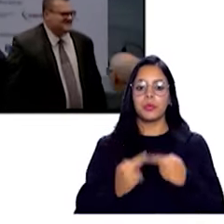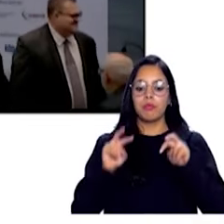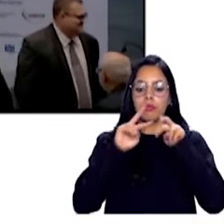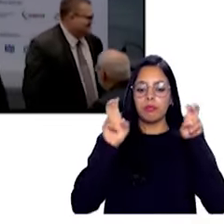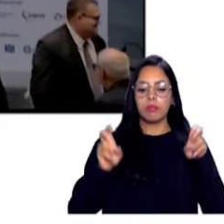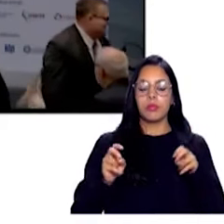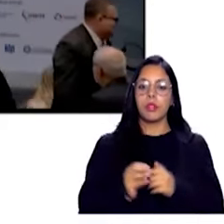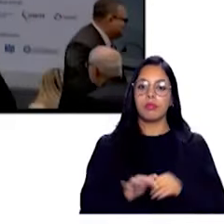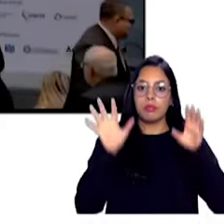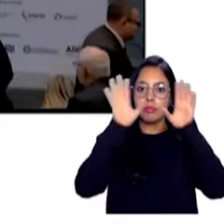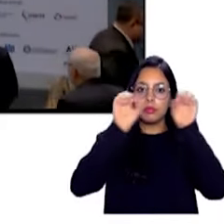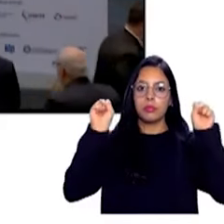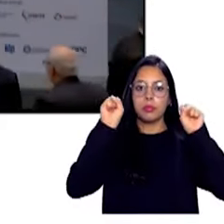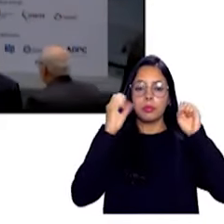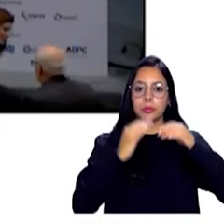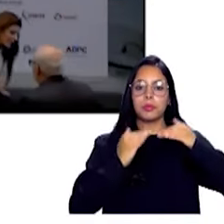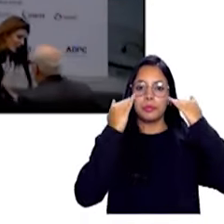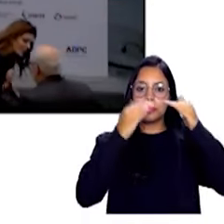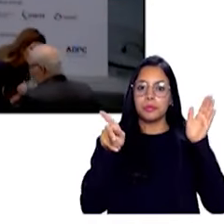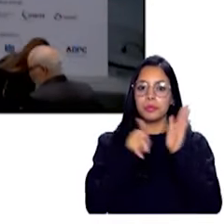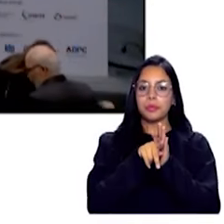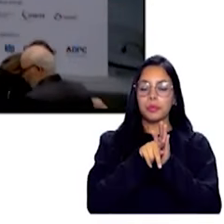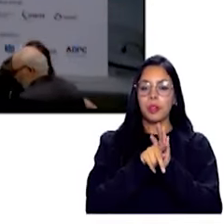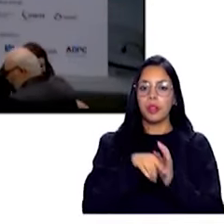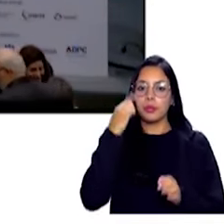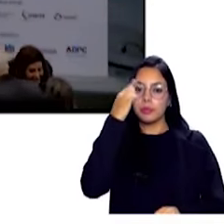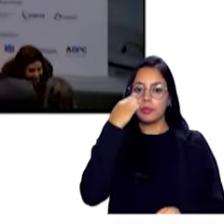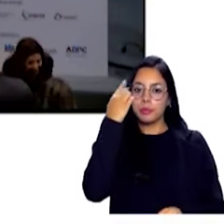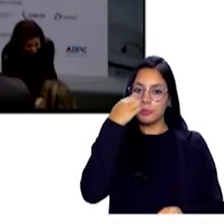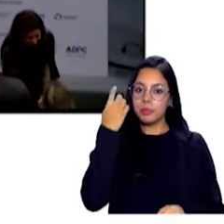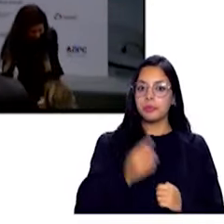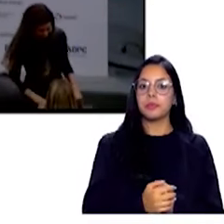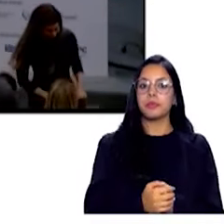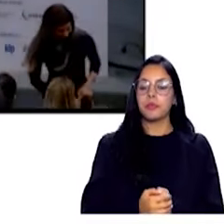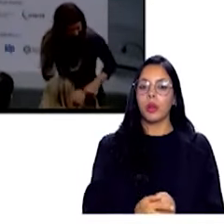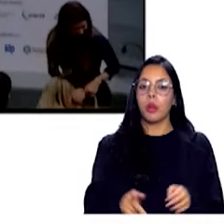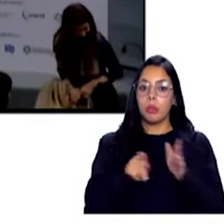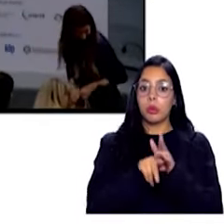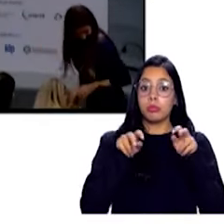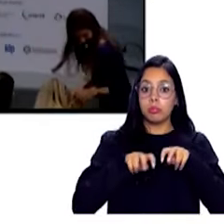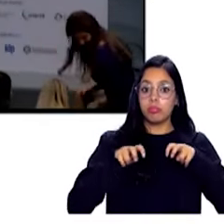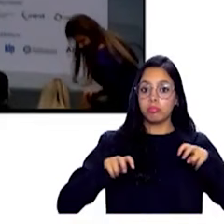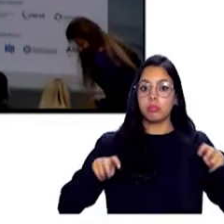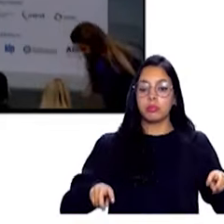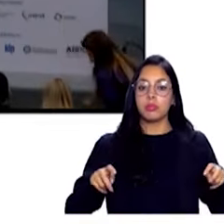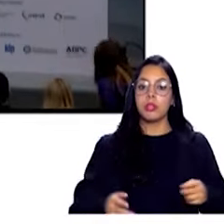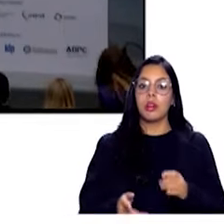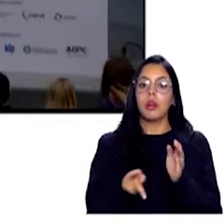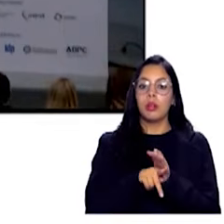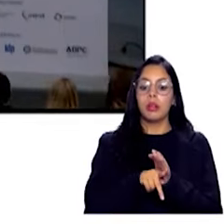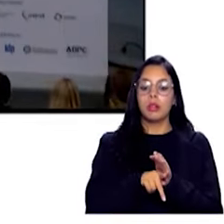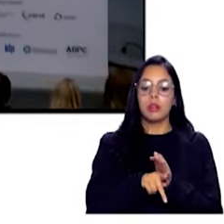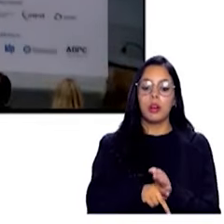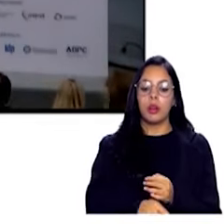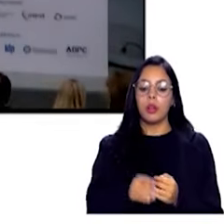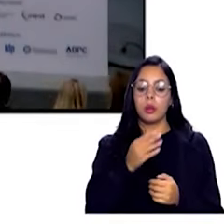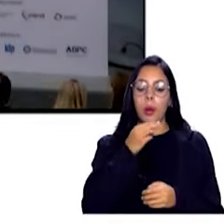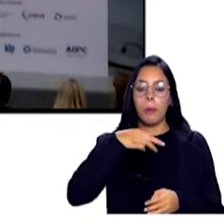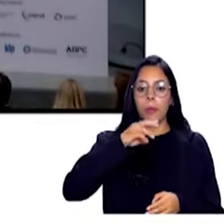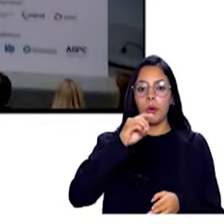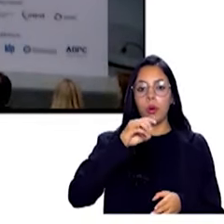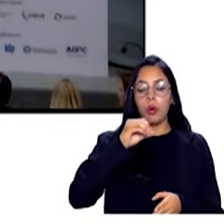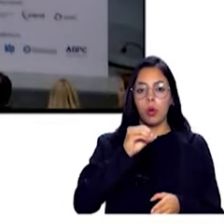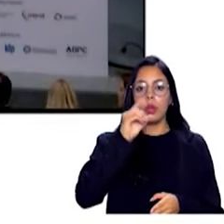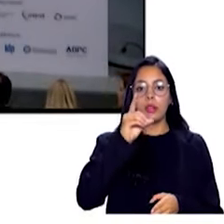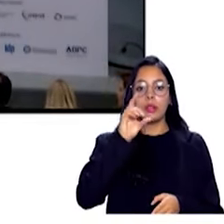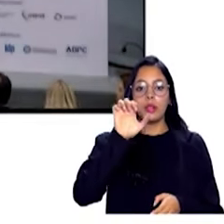supremas na Espanha compõem este painel na qualidade de moderador o senhor Ministro